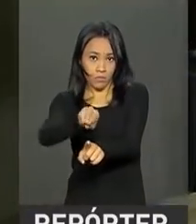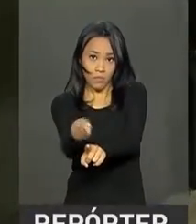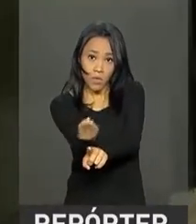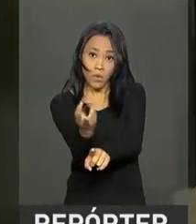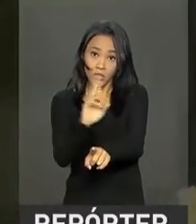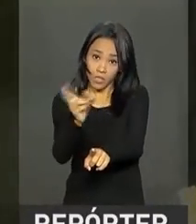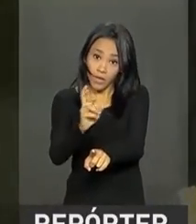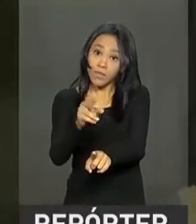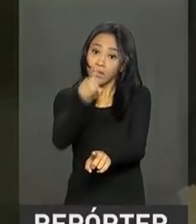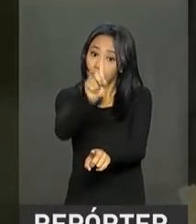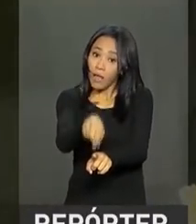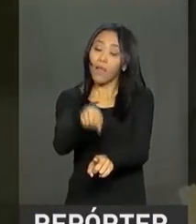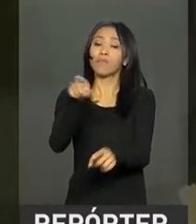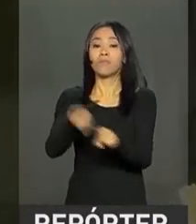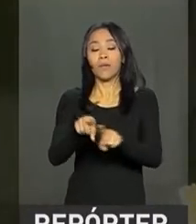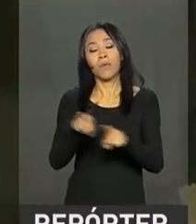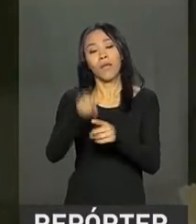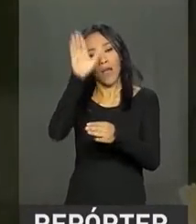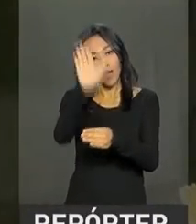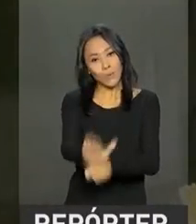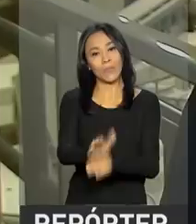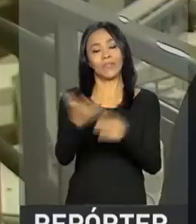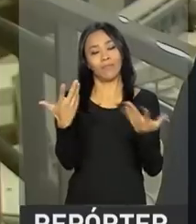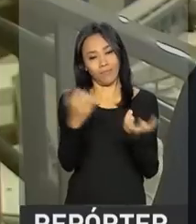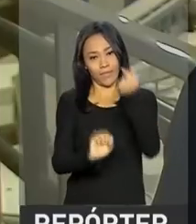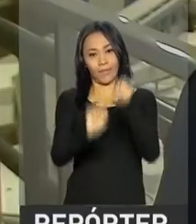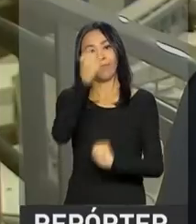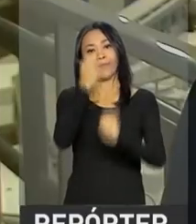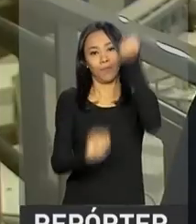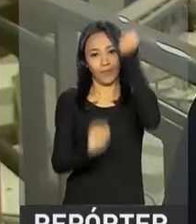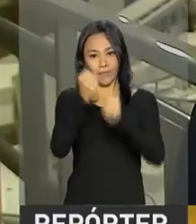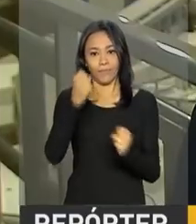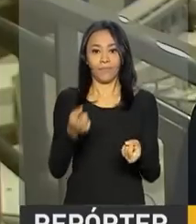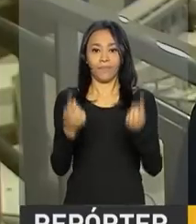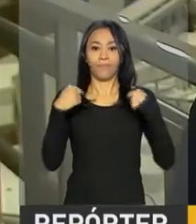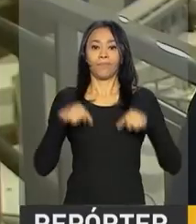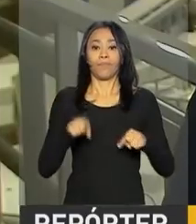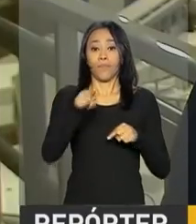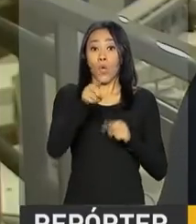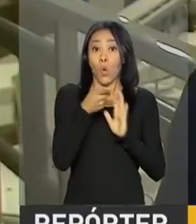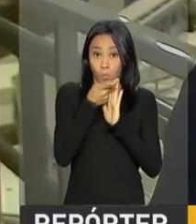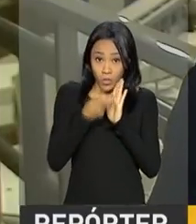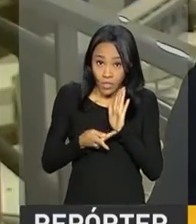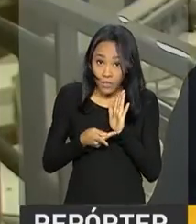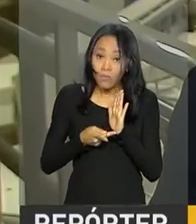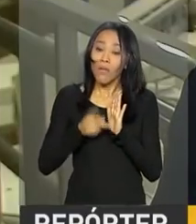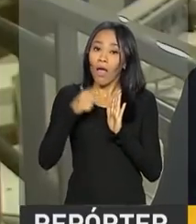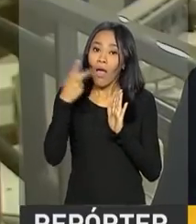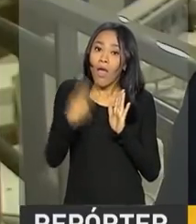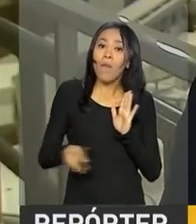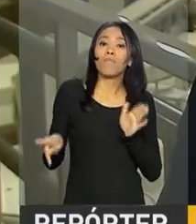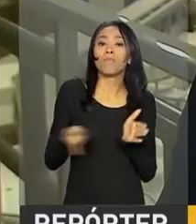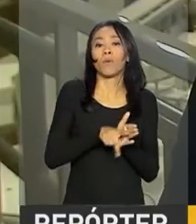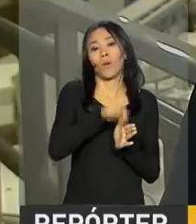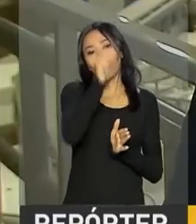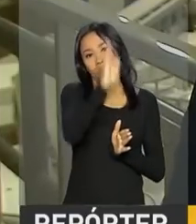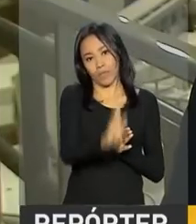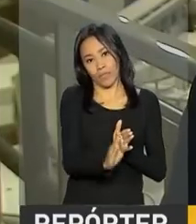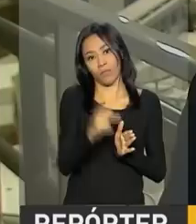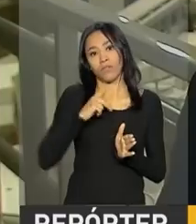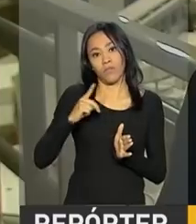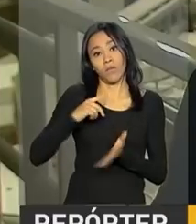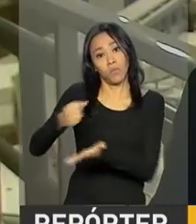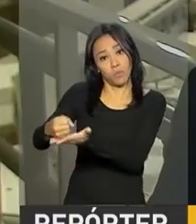R$1,8 bilhão, com benefícios também para a indústria. O projeto é todo brasileiro, né? E nós tivemos uma participação muito intensa da indústria